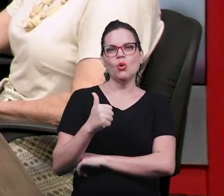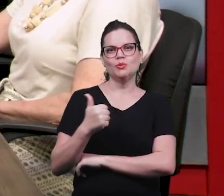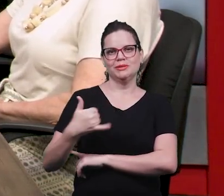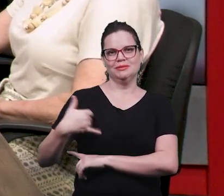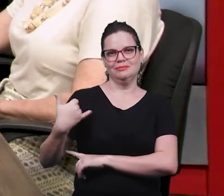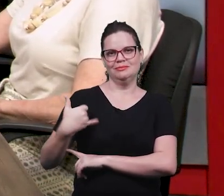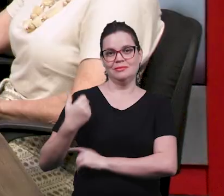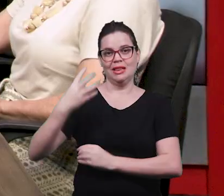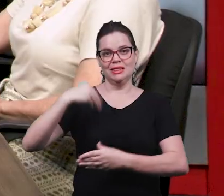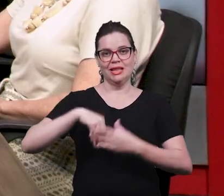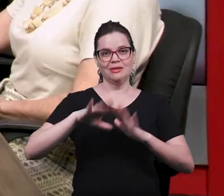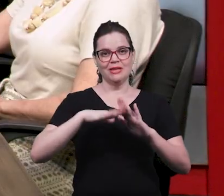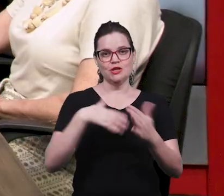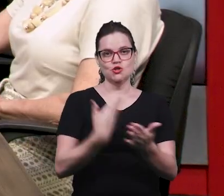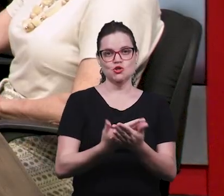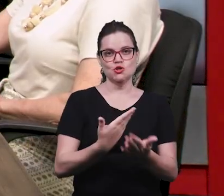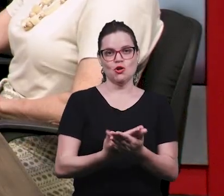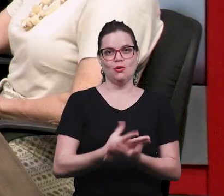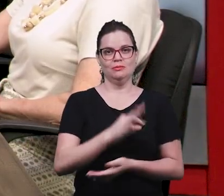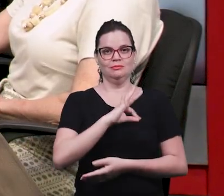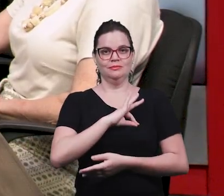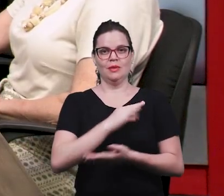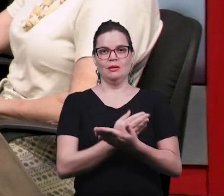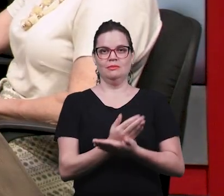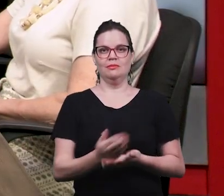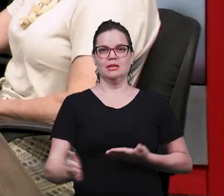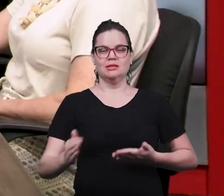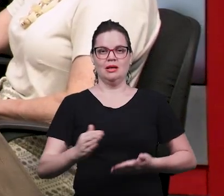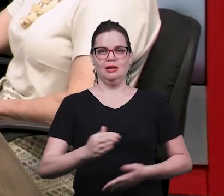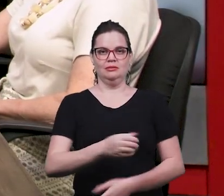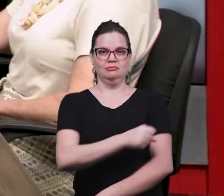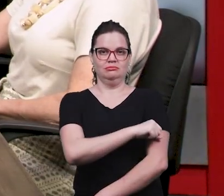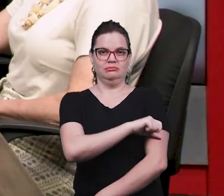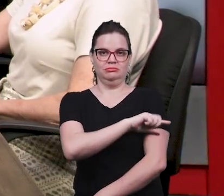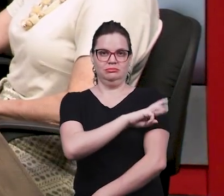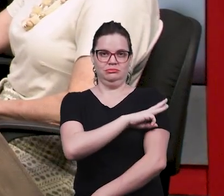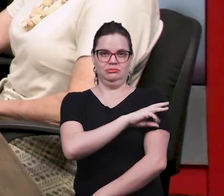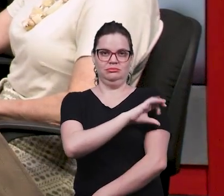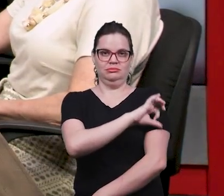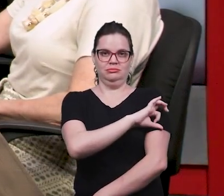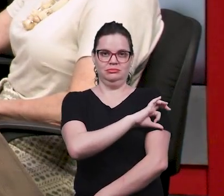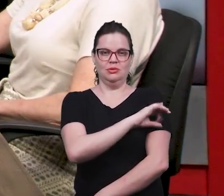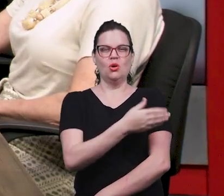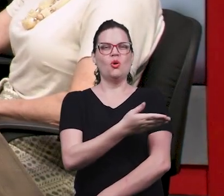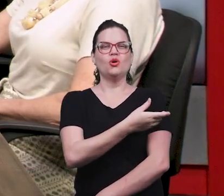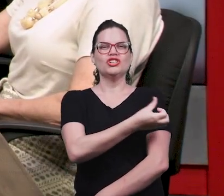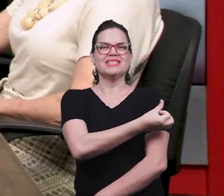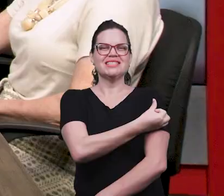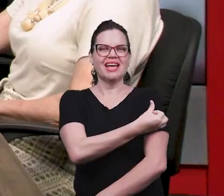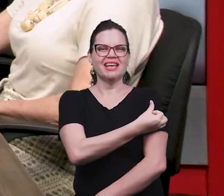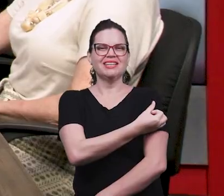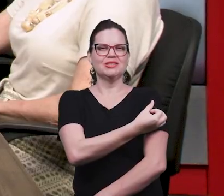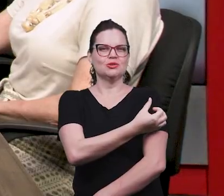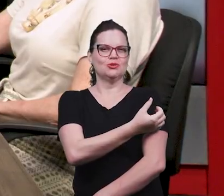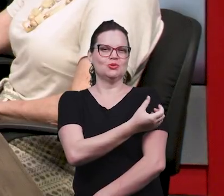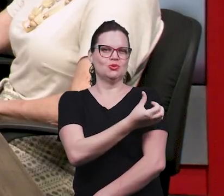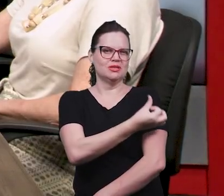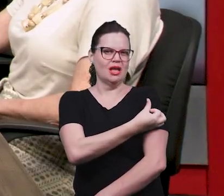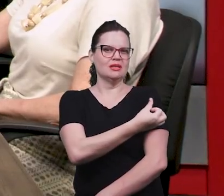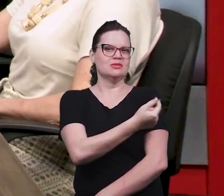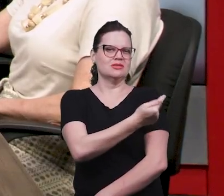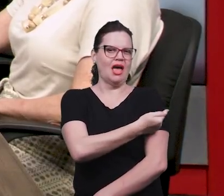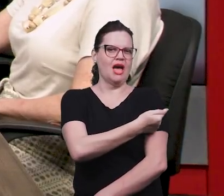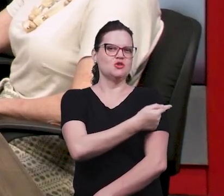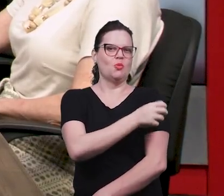11 anos de idade, eu estava num colégio militar fazendo o ginásio, aquilo que hoje é 6º ano,